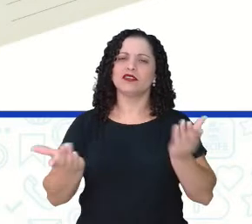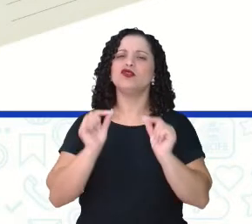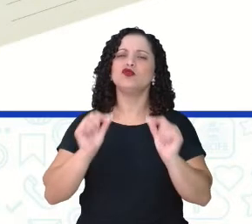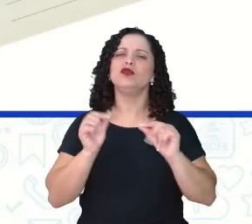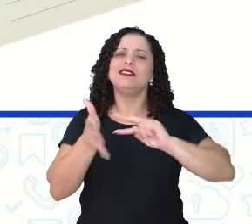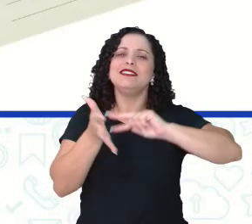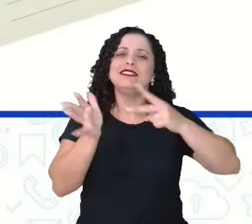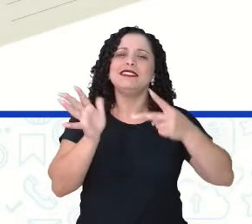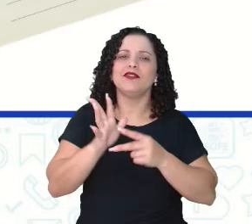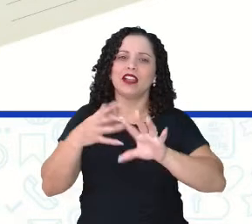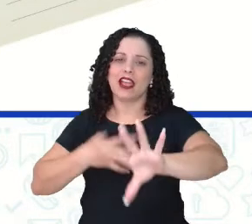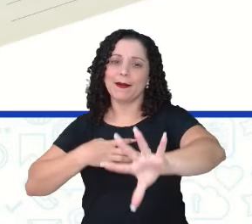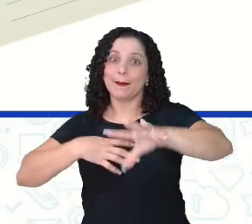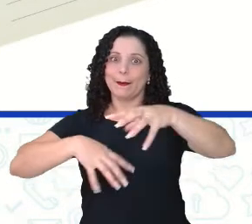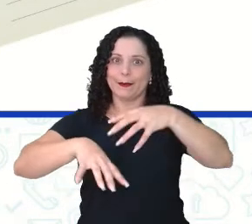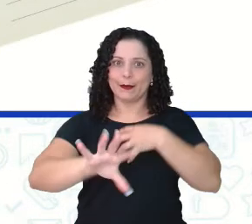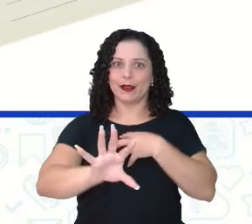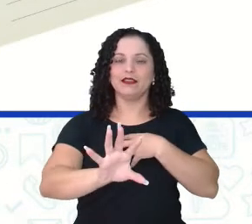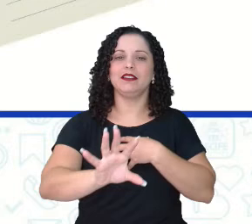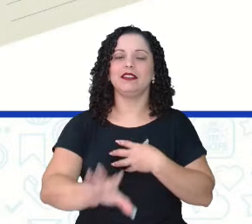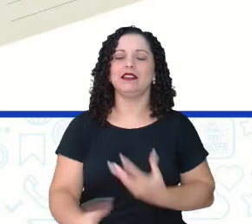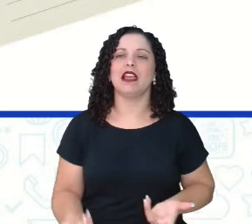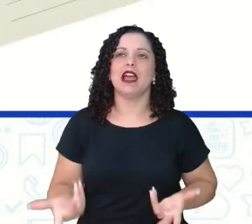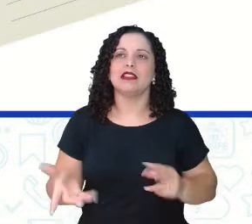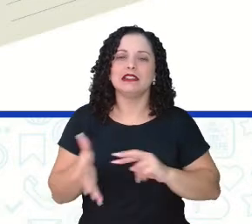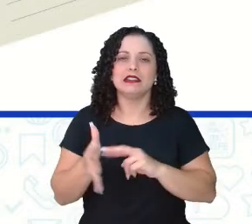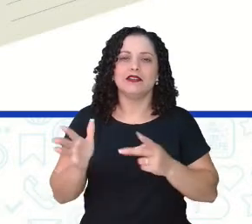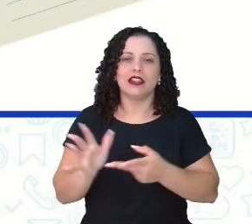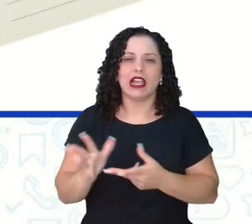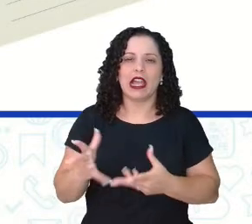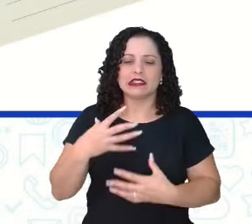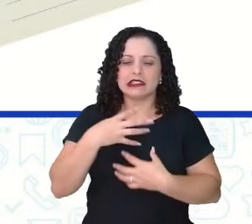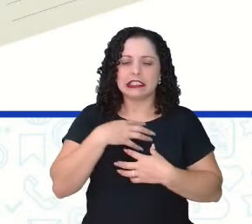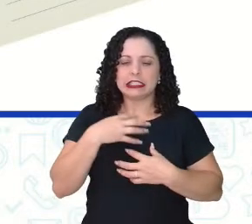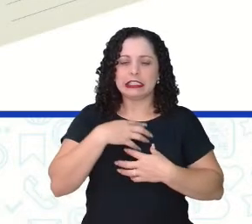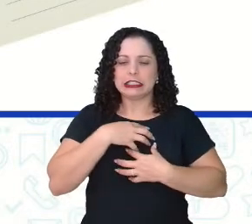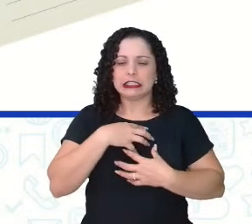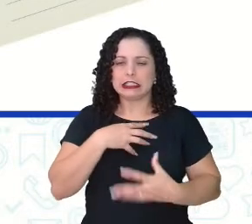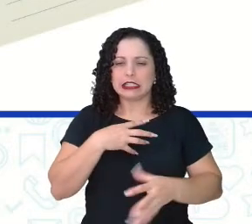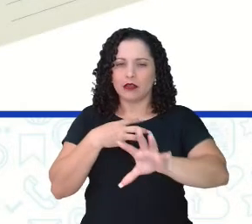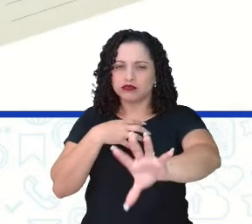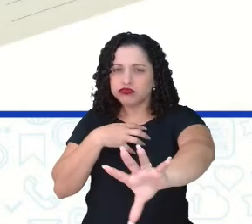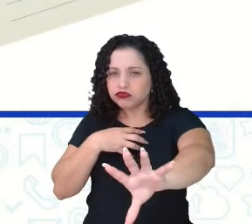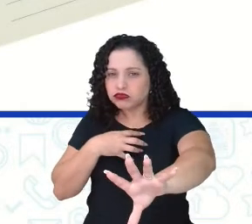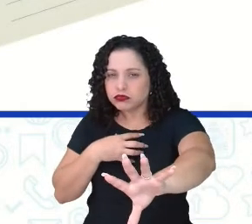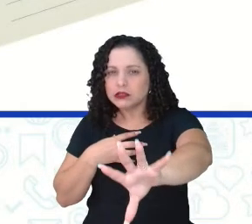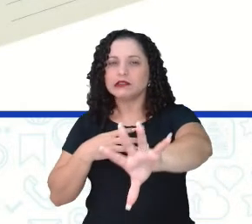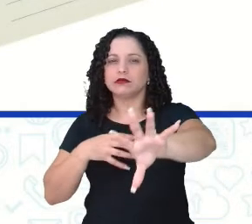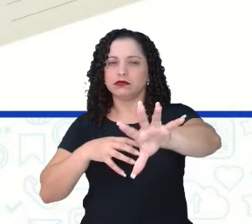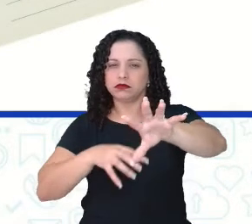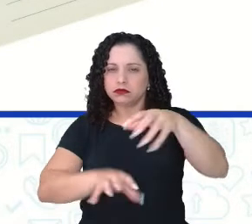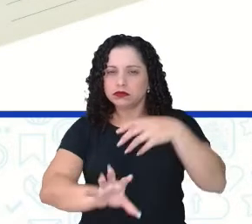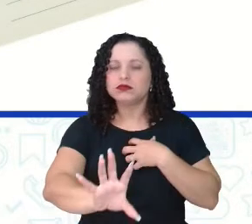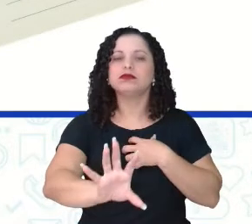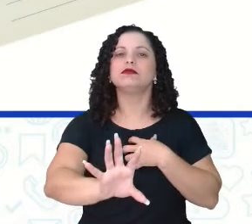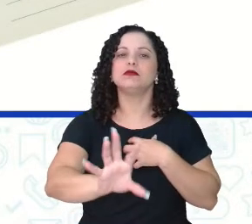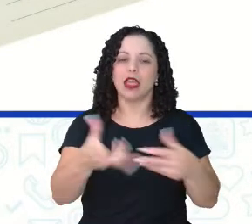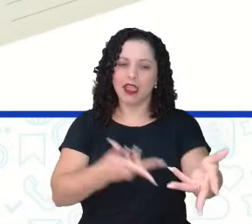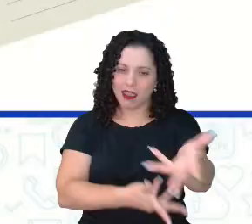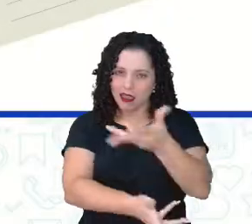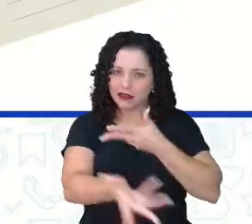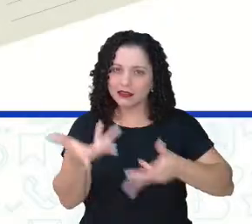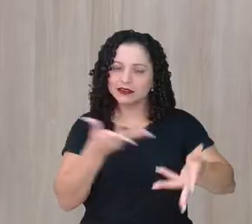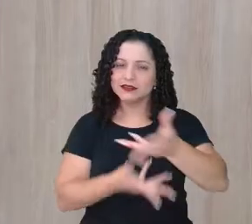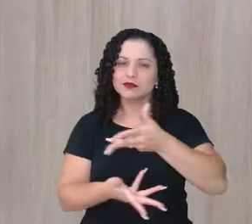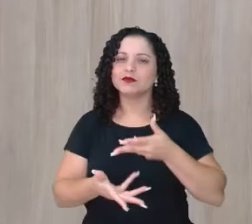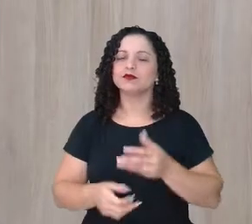A capacidade de você sentir o que a outra pessoa sente, caso estivesse na mesma situação vivenciada por